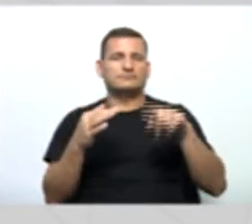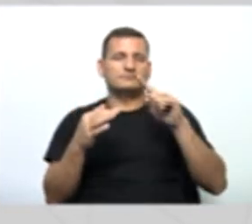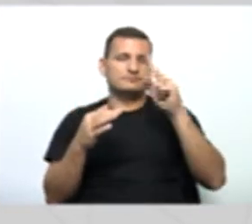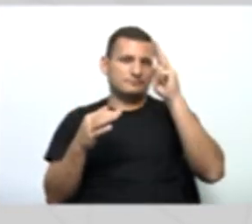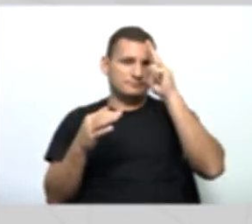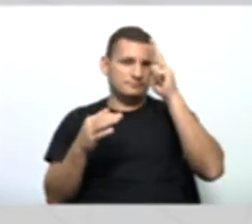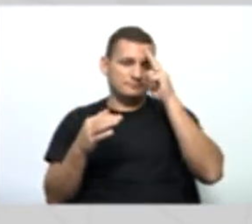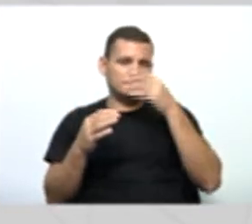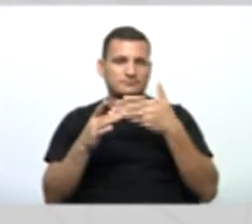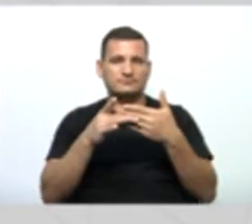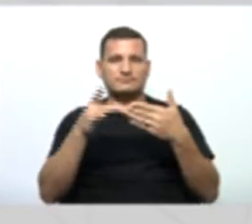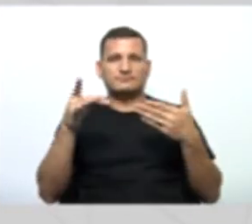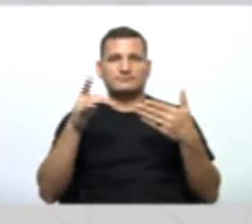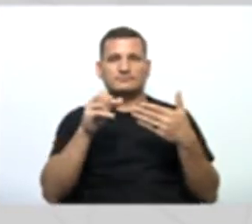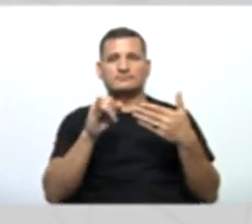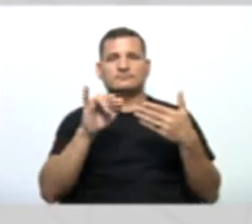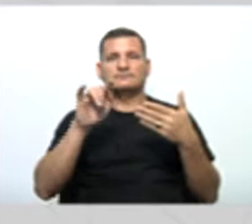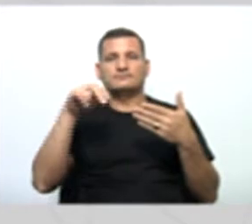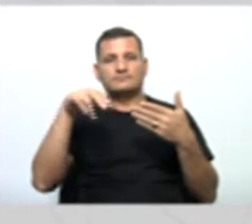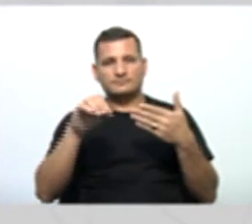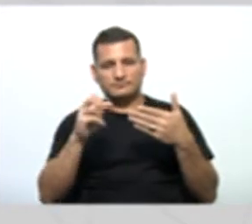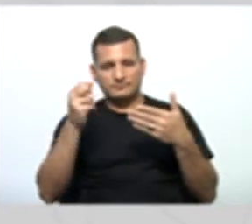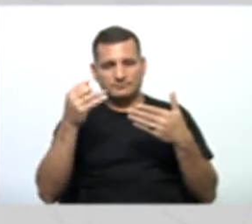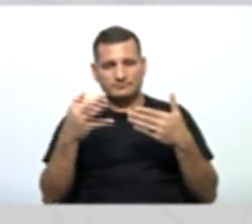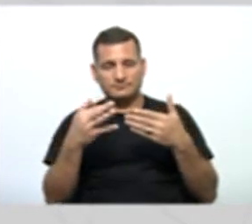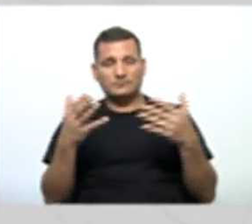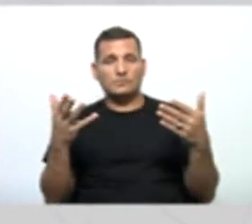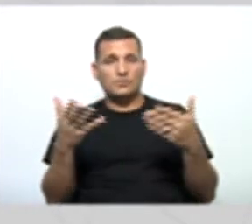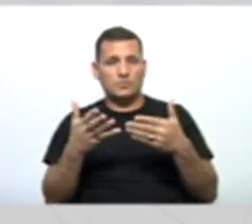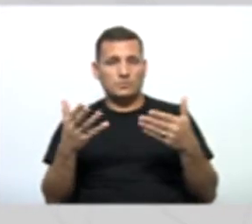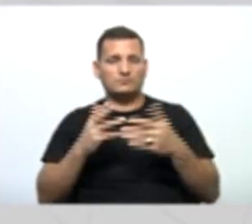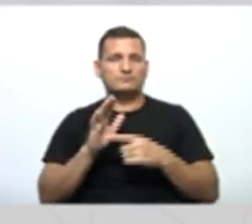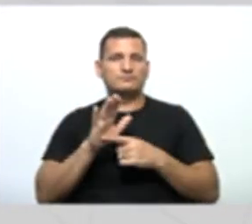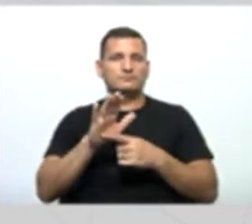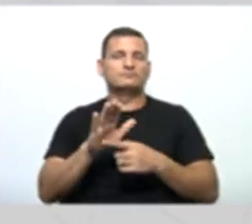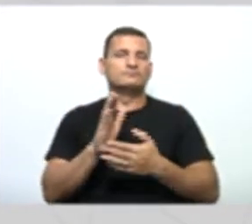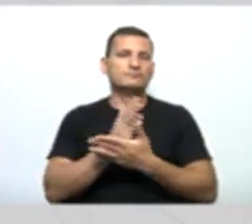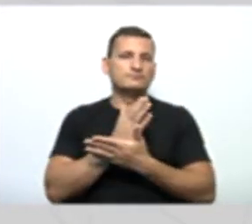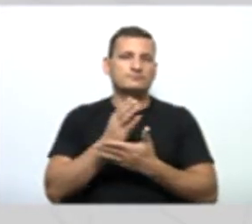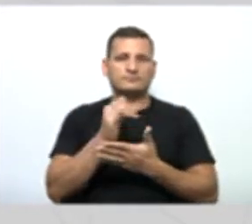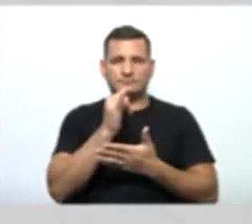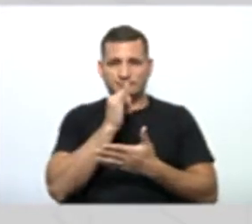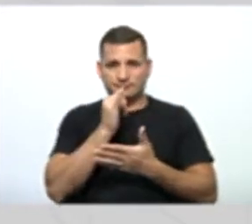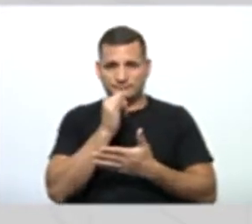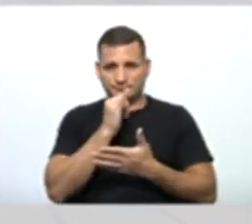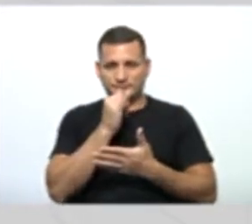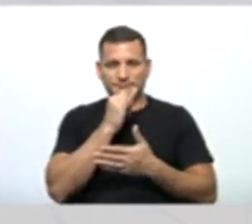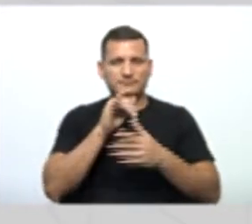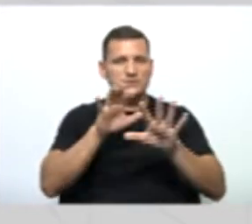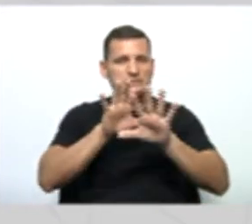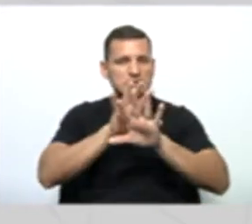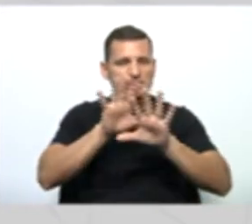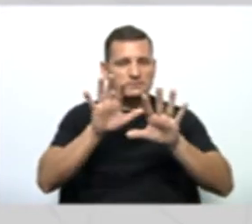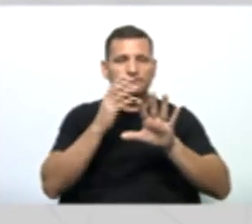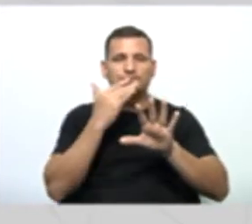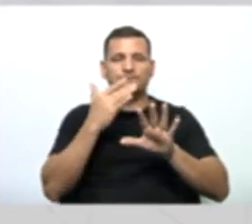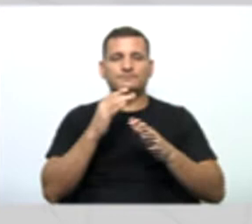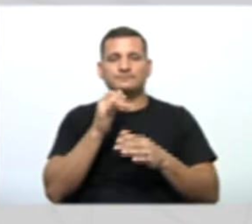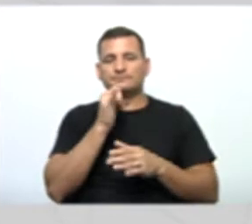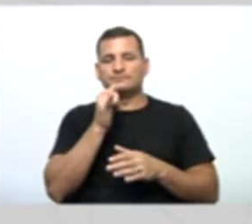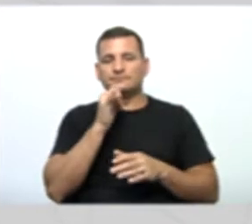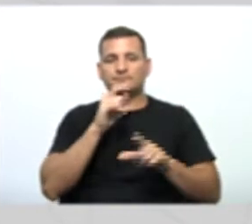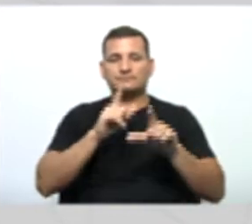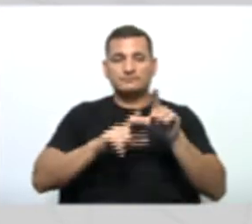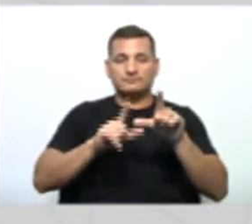daí? Nós hoje vamos mostrar alguns exemplos de contraste. Por exemplo, aqui, ó, letra grande